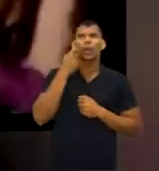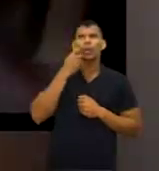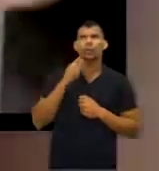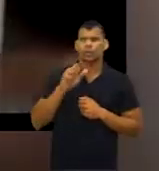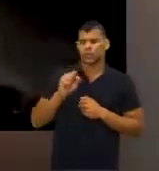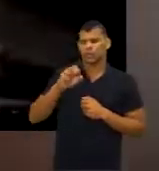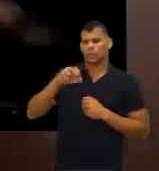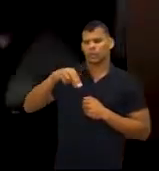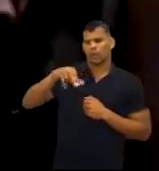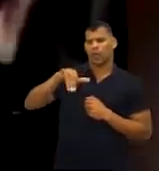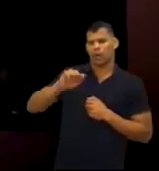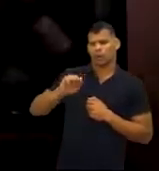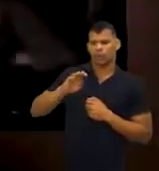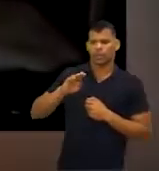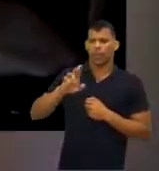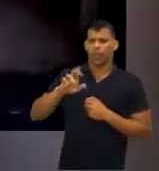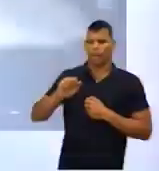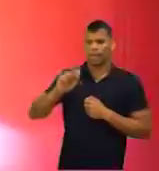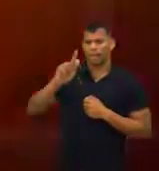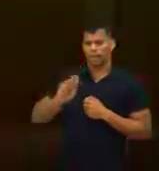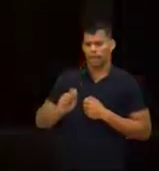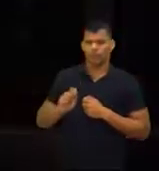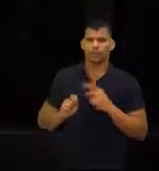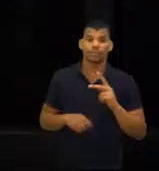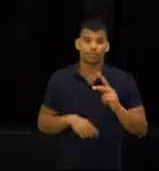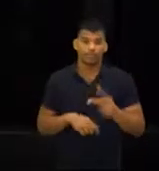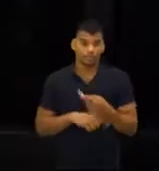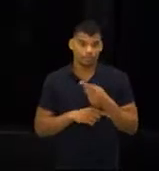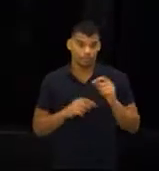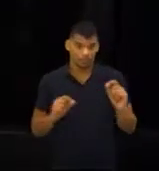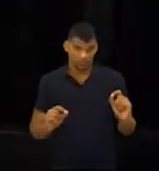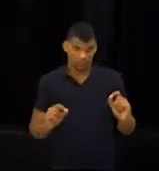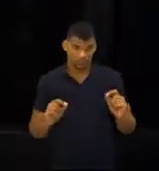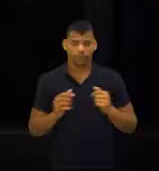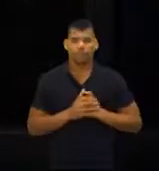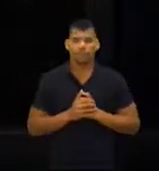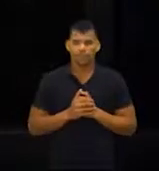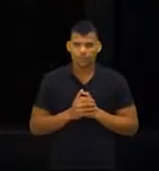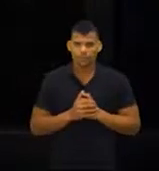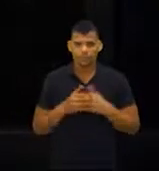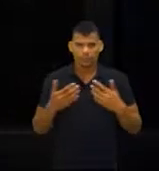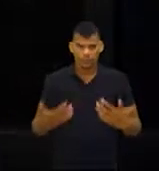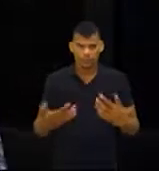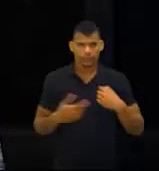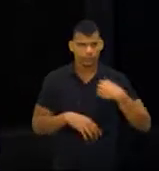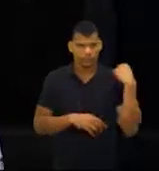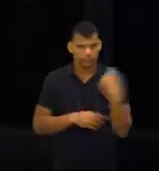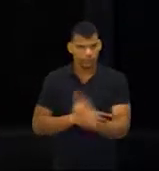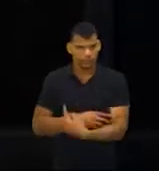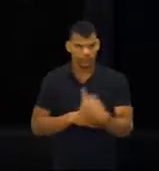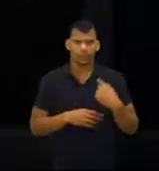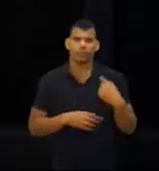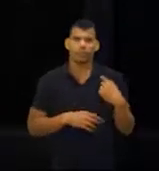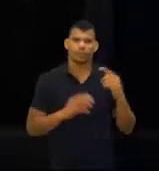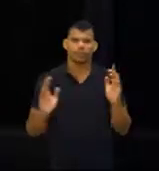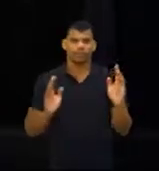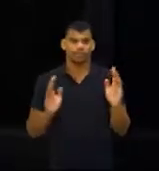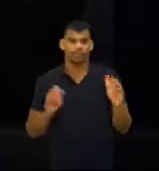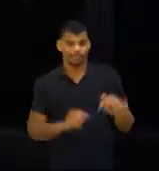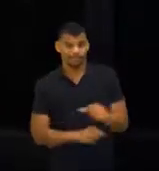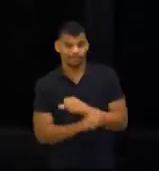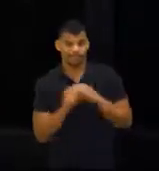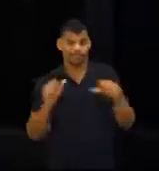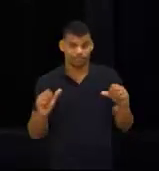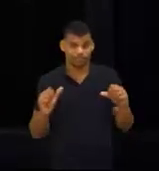atores. O que aconteceu? O rumo de todos nós, daquela geração, mudou um pouco e